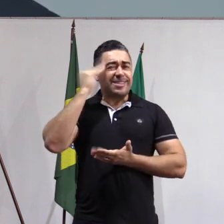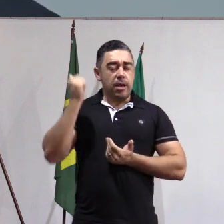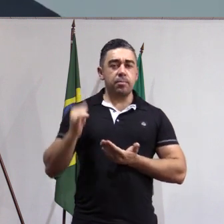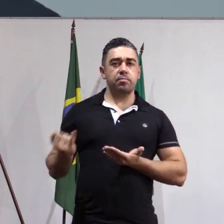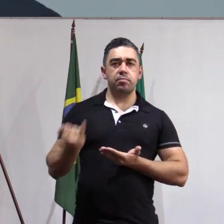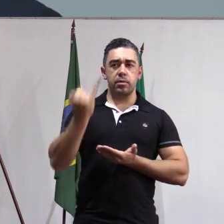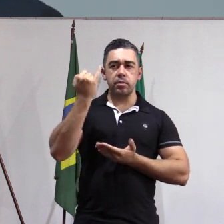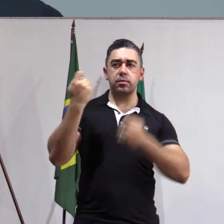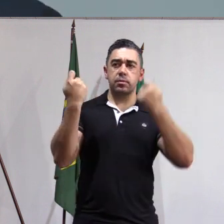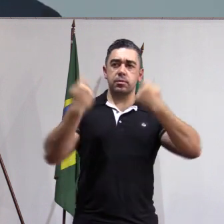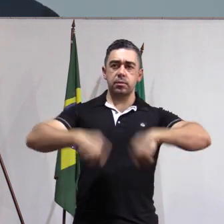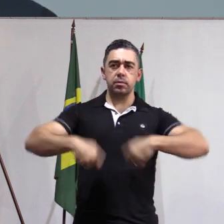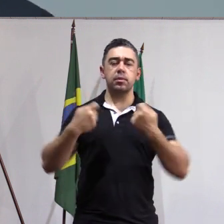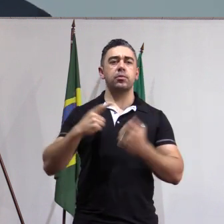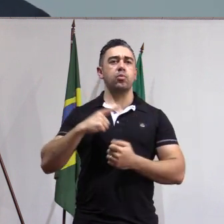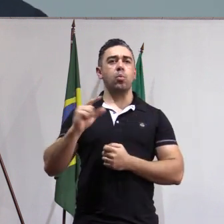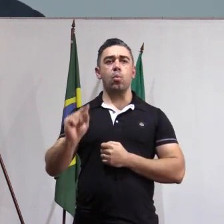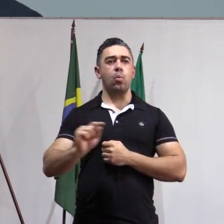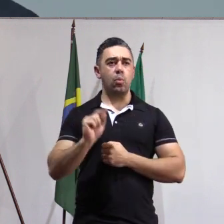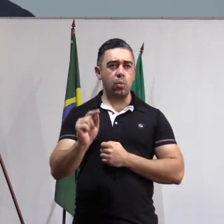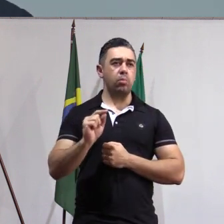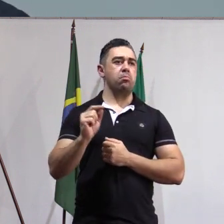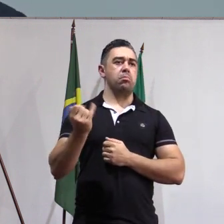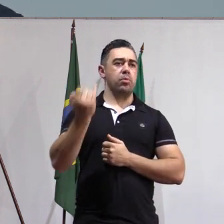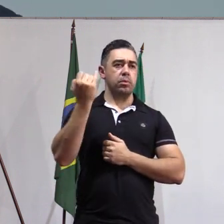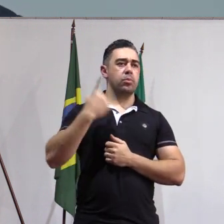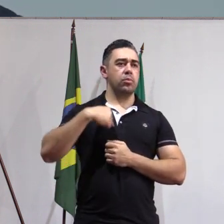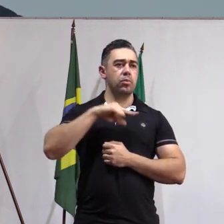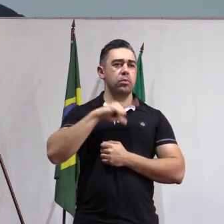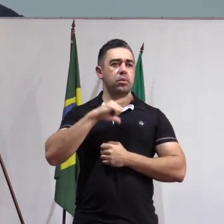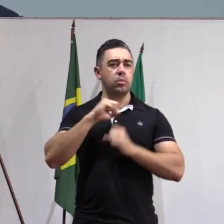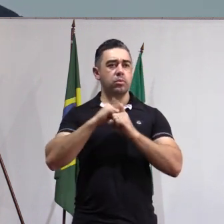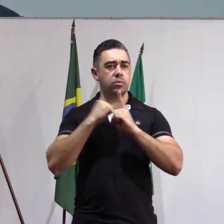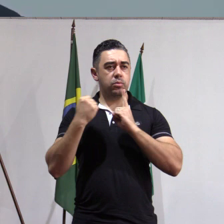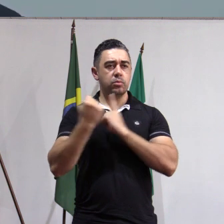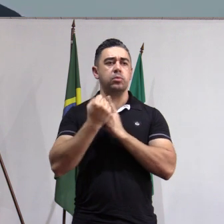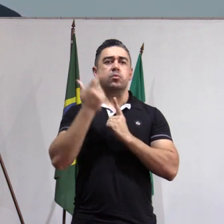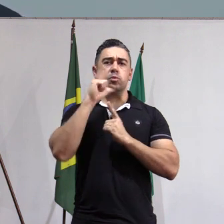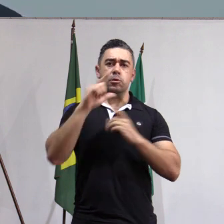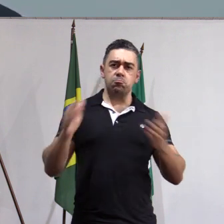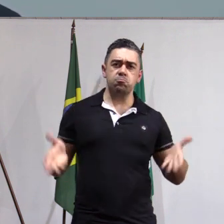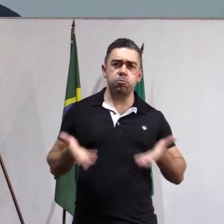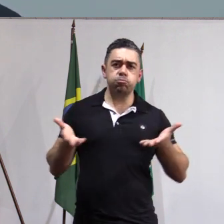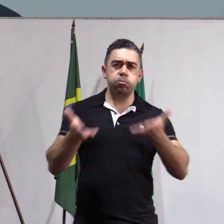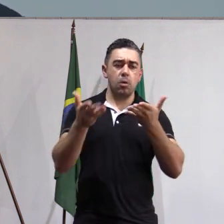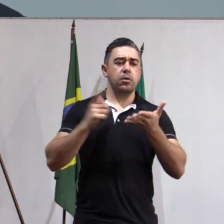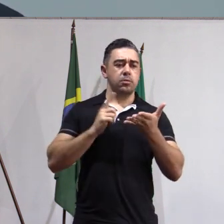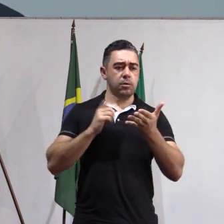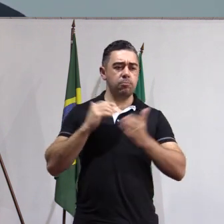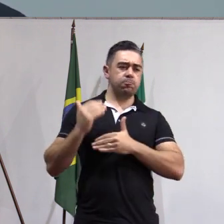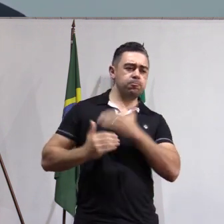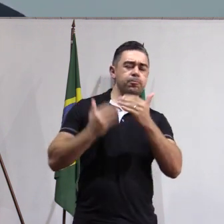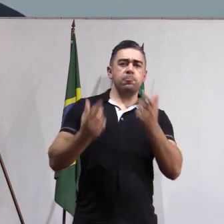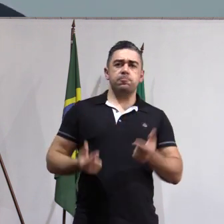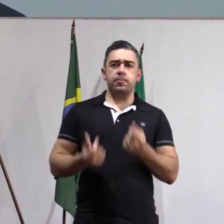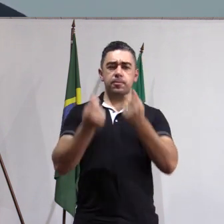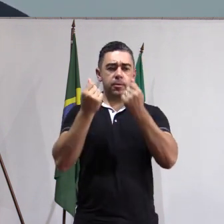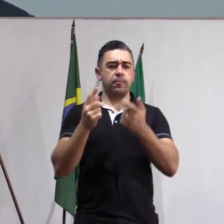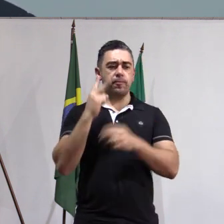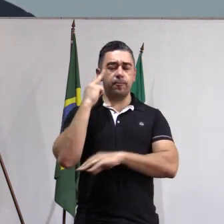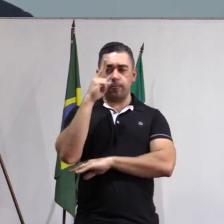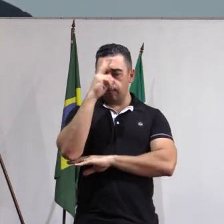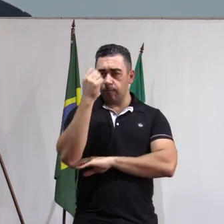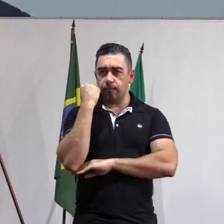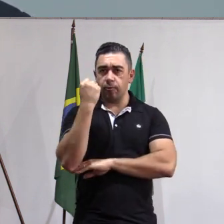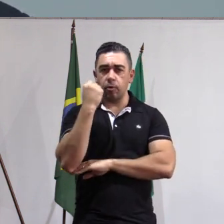da necessidade fundamental para que tenhamos uma sociedade próspera, crescida, evoluída, uma universidade forte